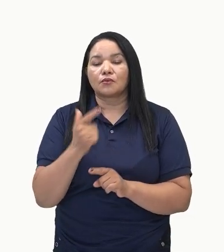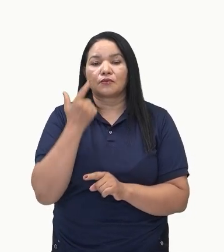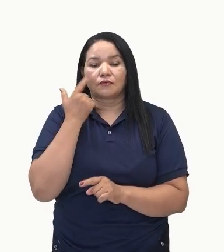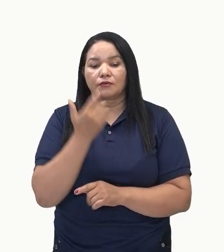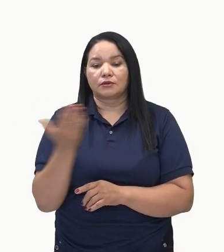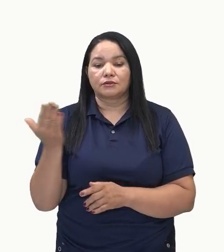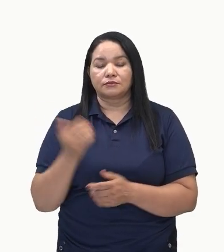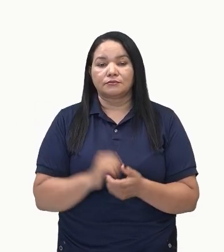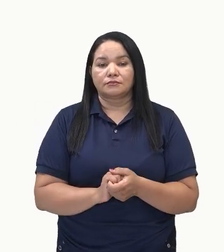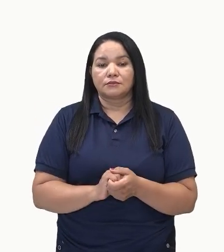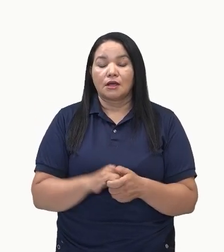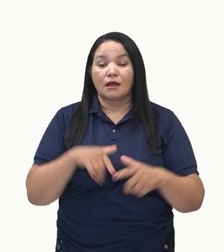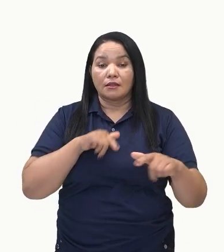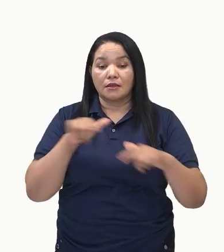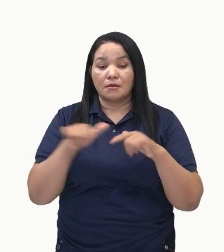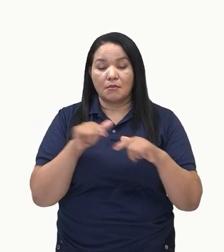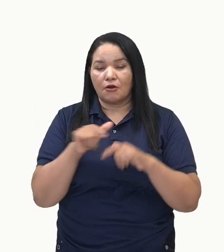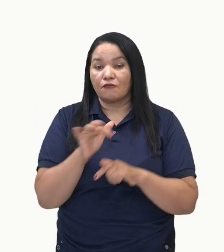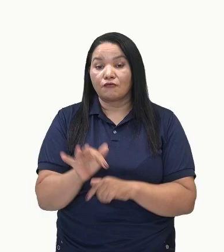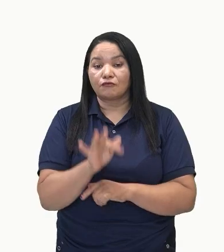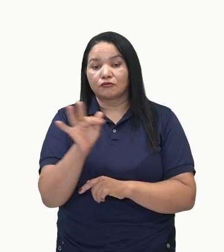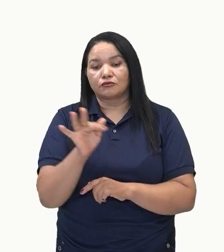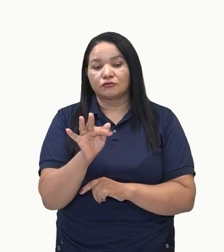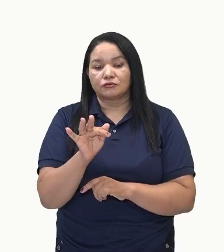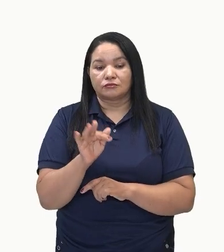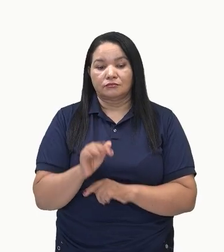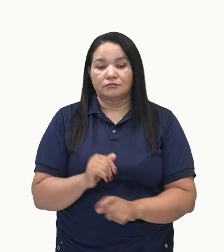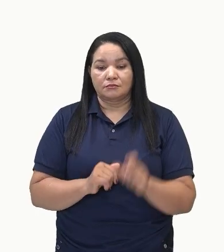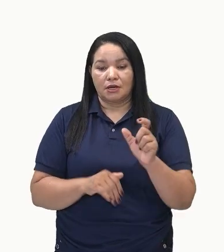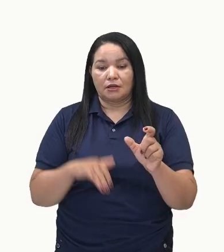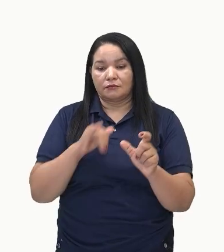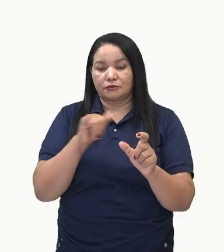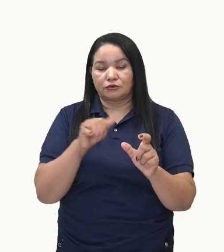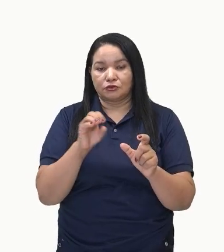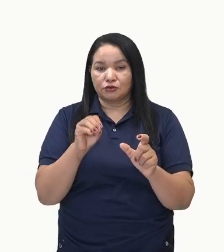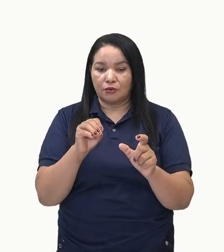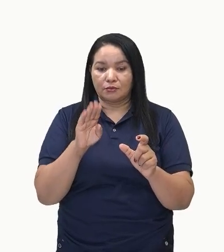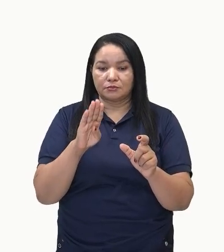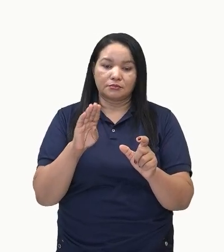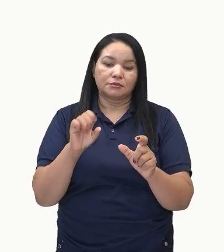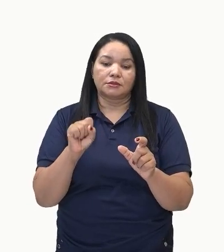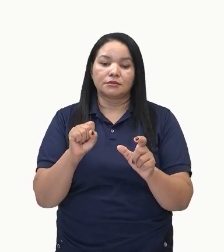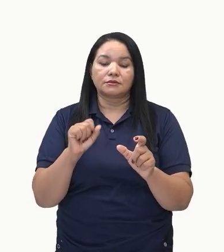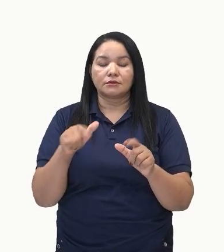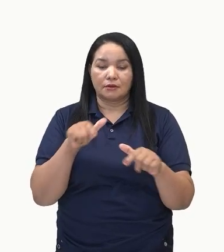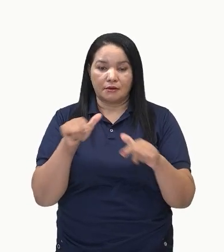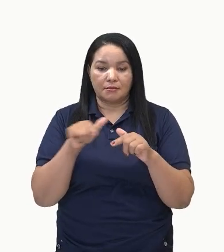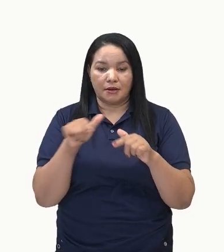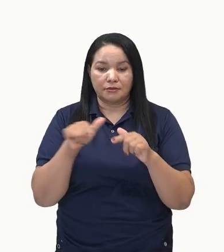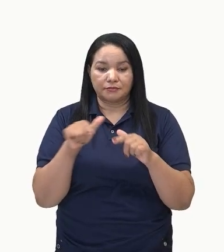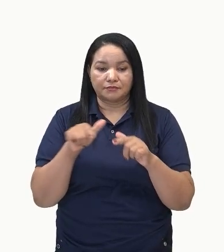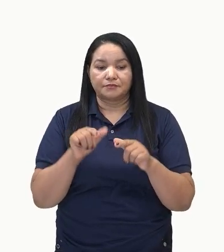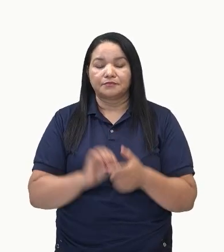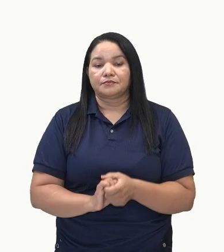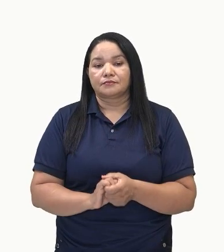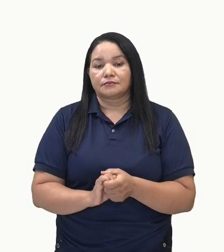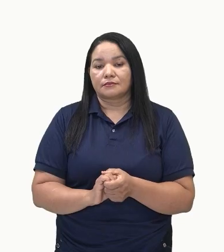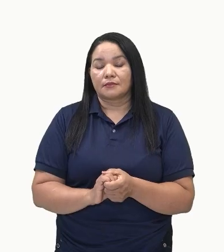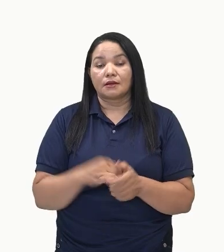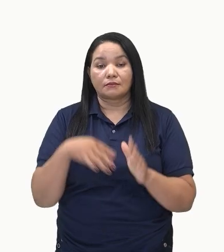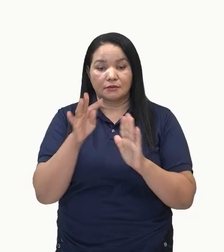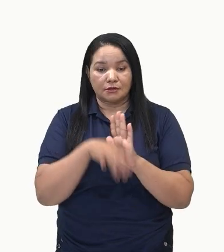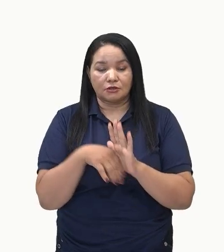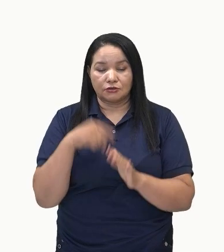são os trabalhos do futuro? Job, trabalho. Let's see some examples. Voltando, a gente já viu esse texto, vamos agora para